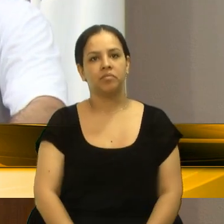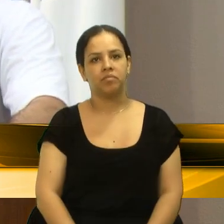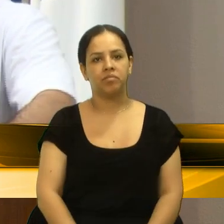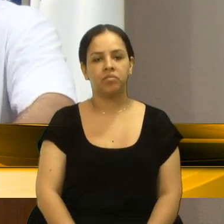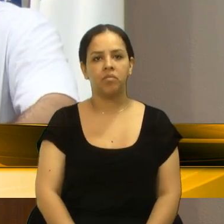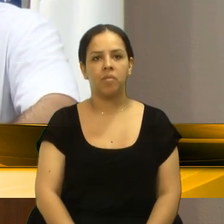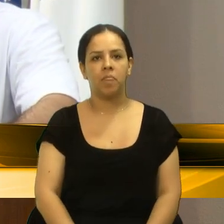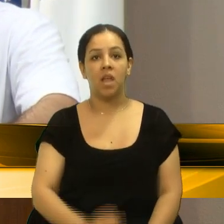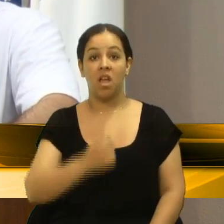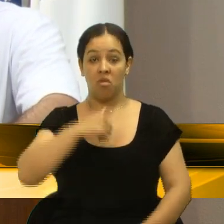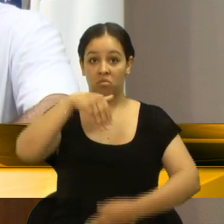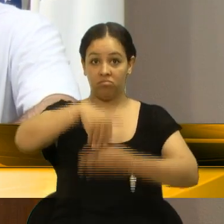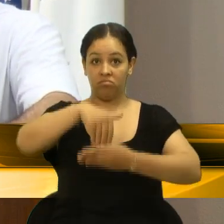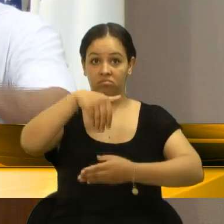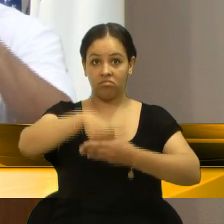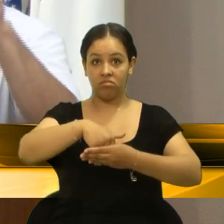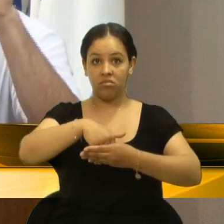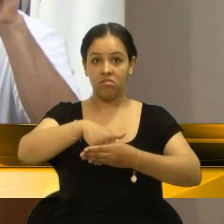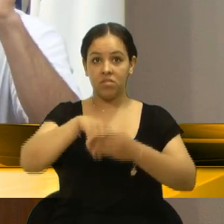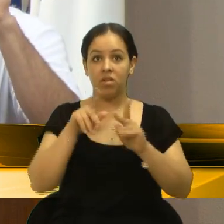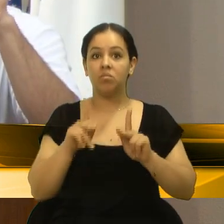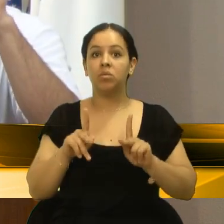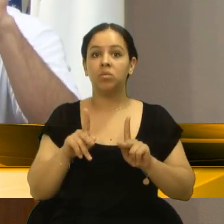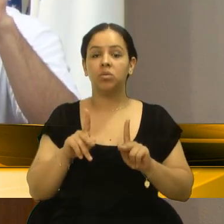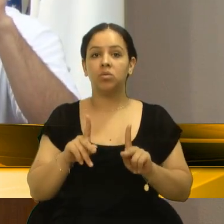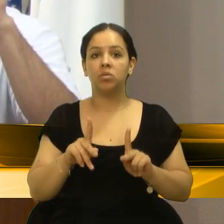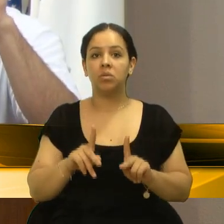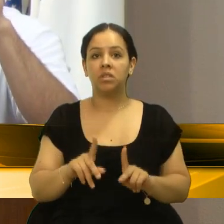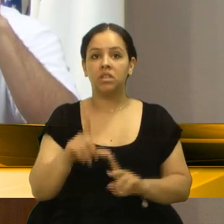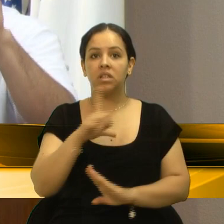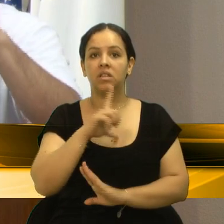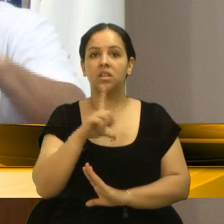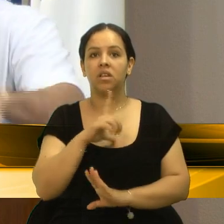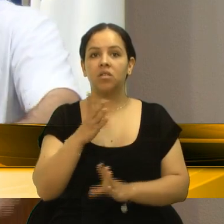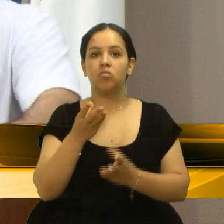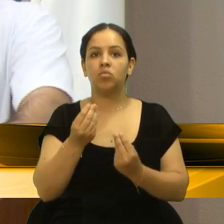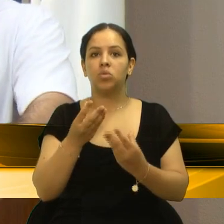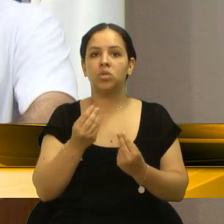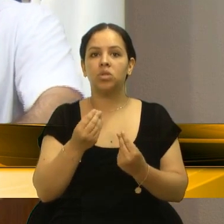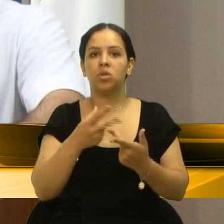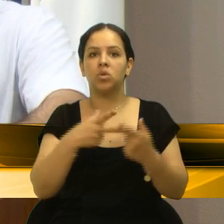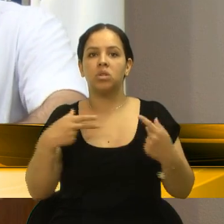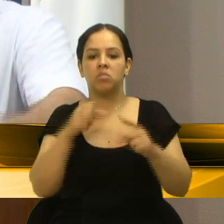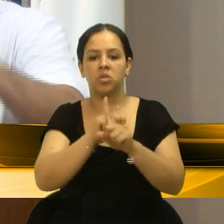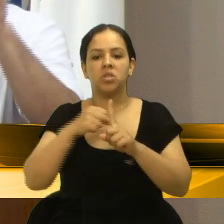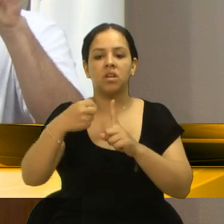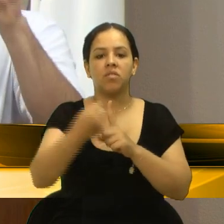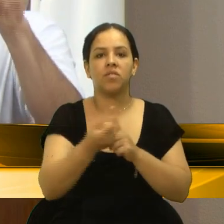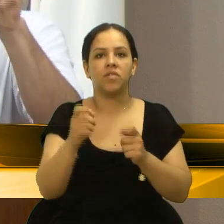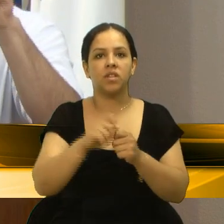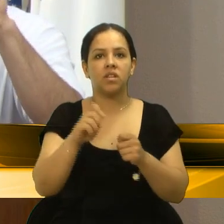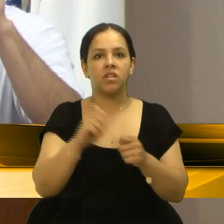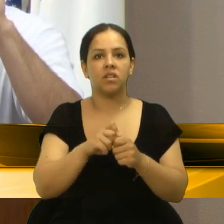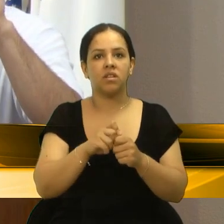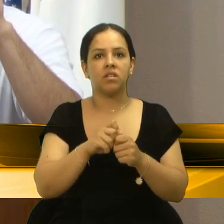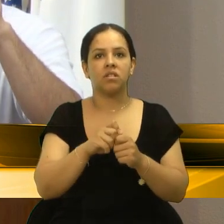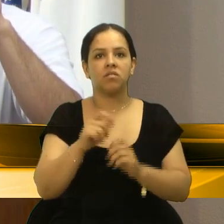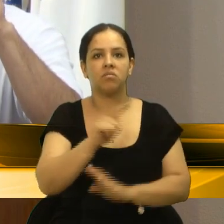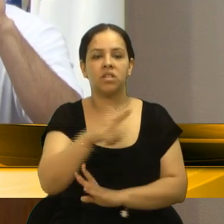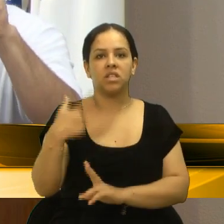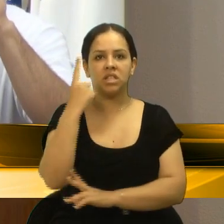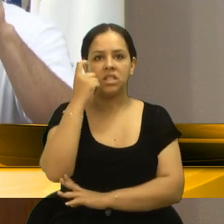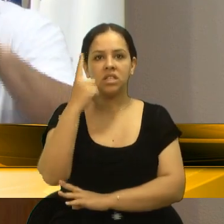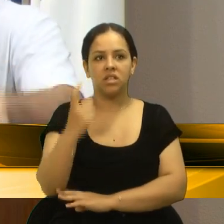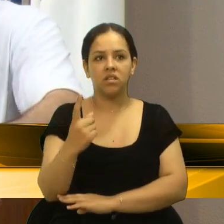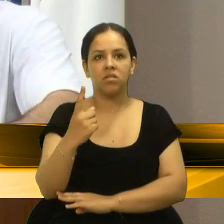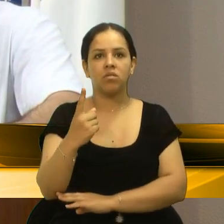Eu voto por aqueles que têm muitos méritos pelas ações sociais que desempenharam de formas desinteressadas e com foco